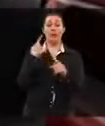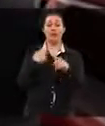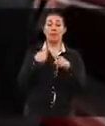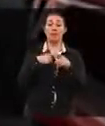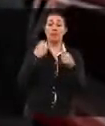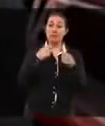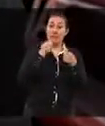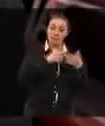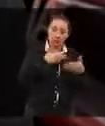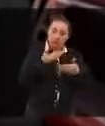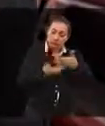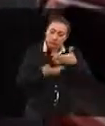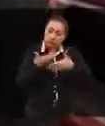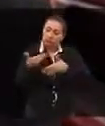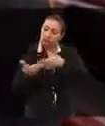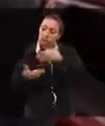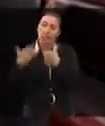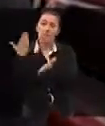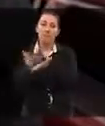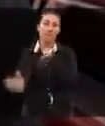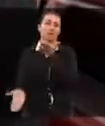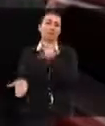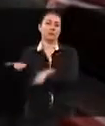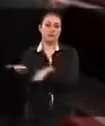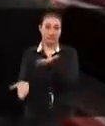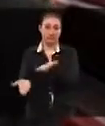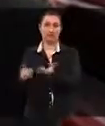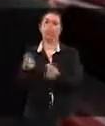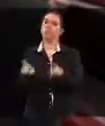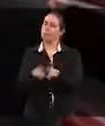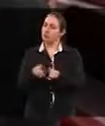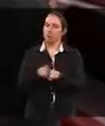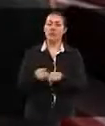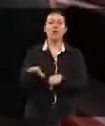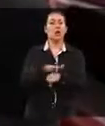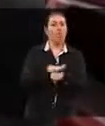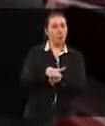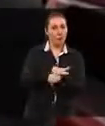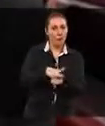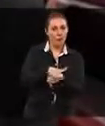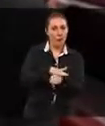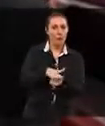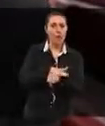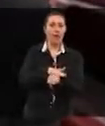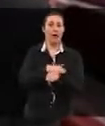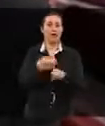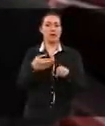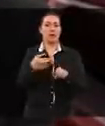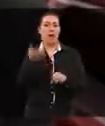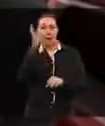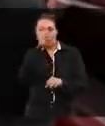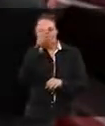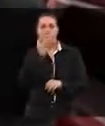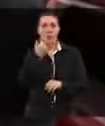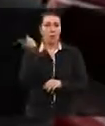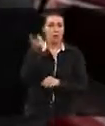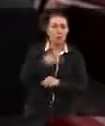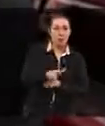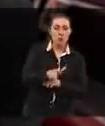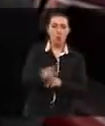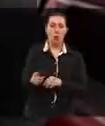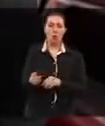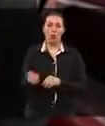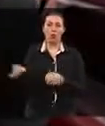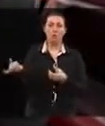ser gradativa, e neste processo muita conversa, muita reeducação, muitas